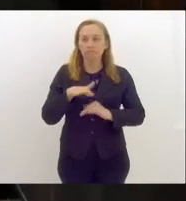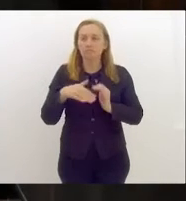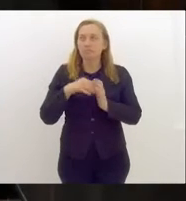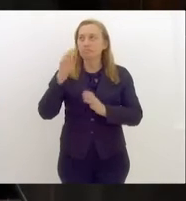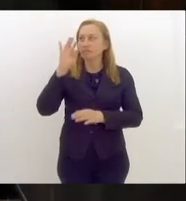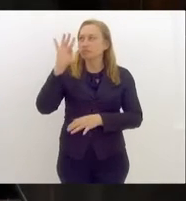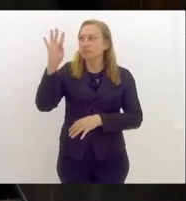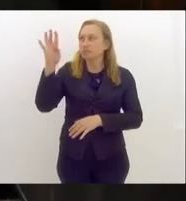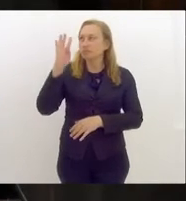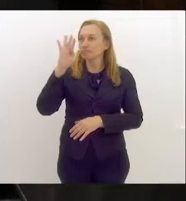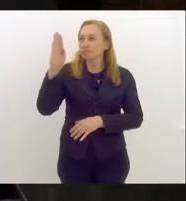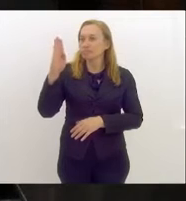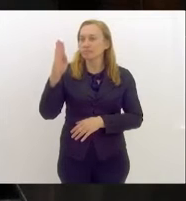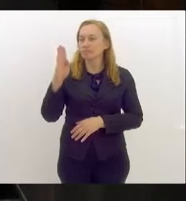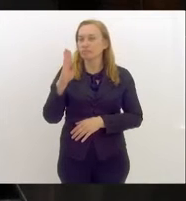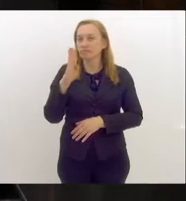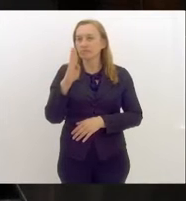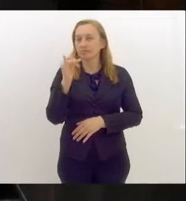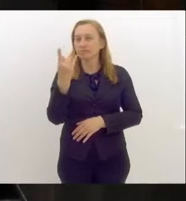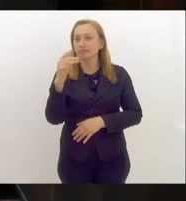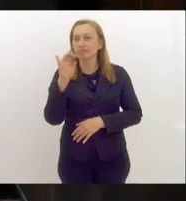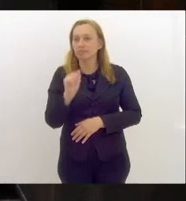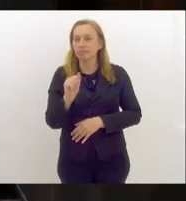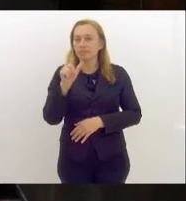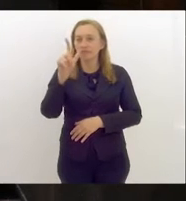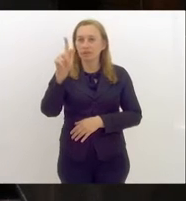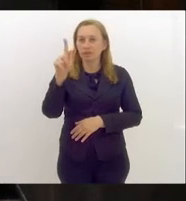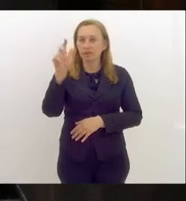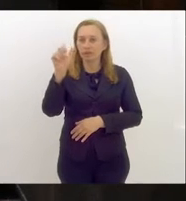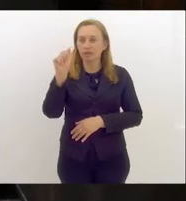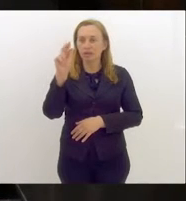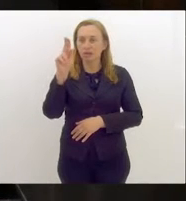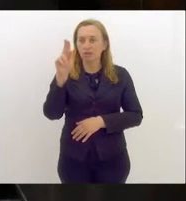baiana Gal Costa